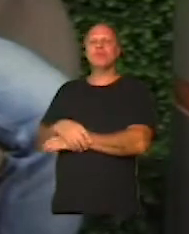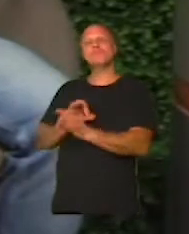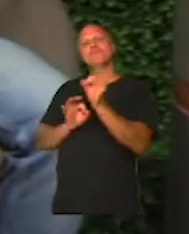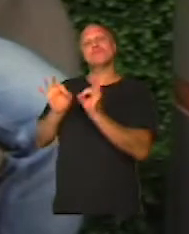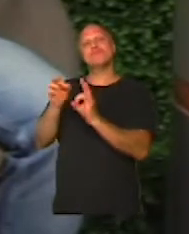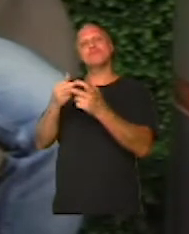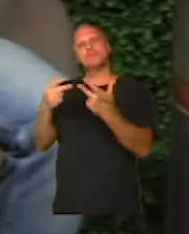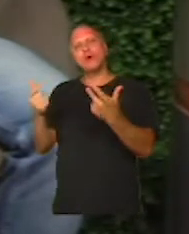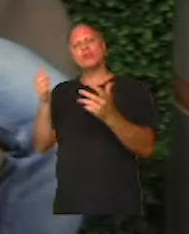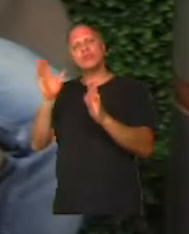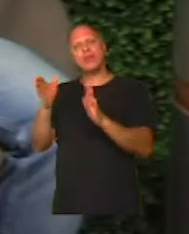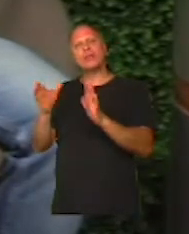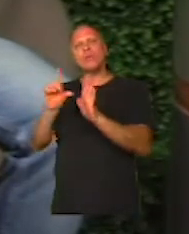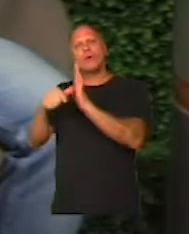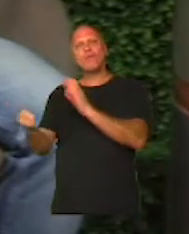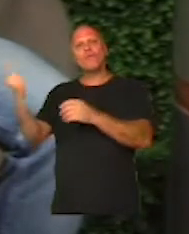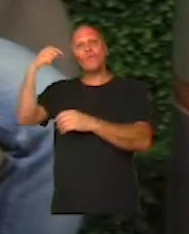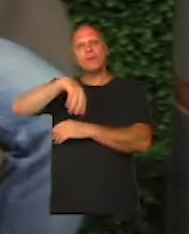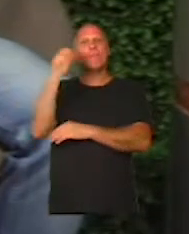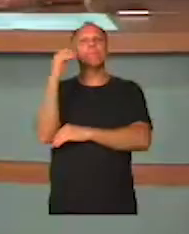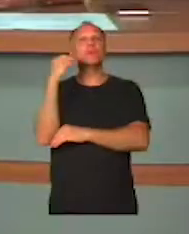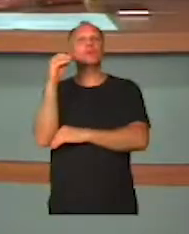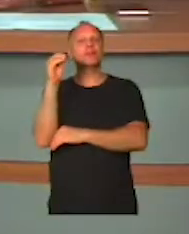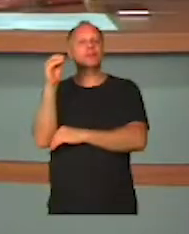né? Aí vim para Porto Alegre,